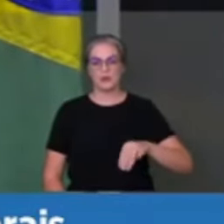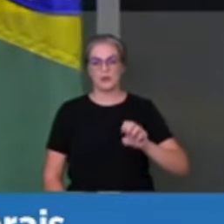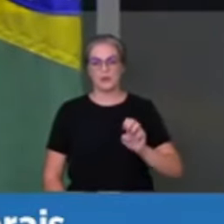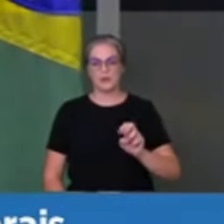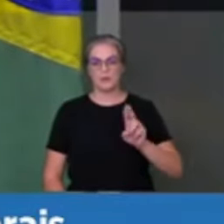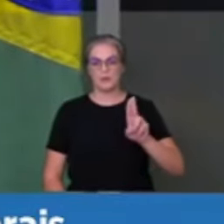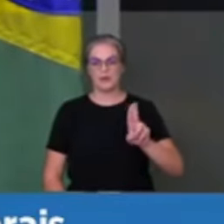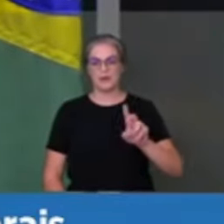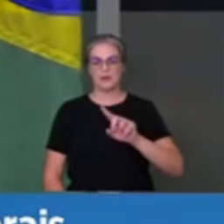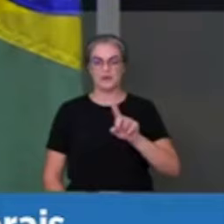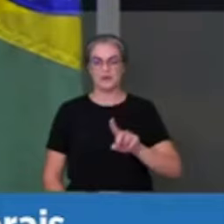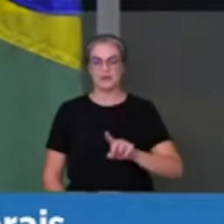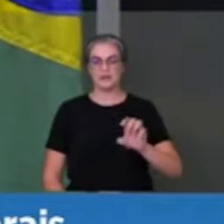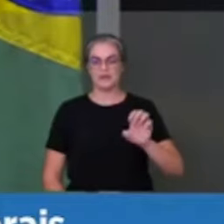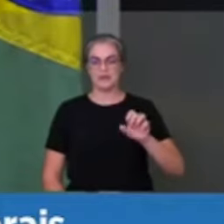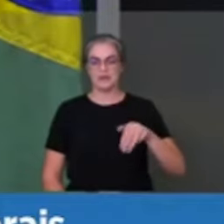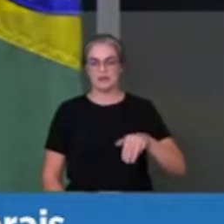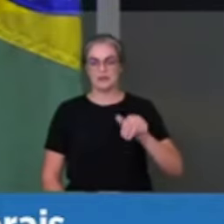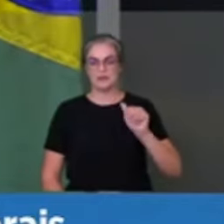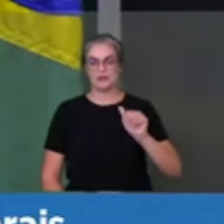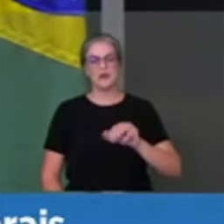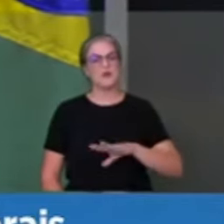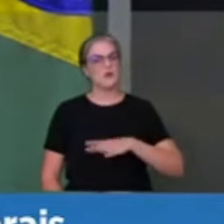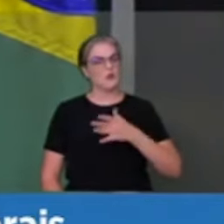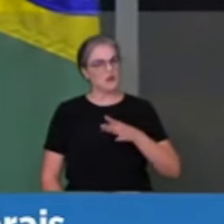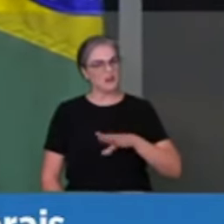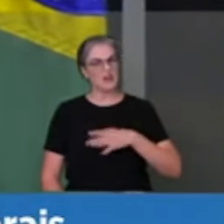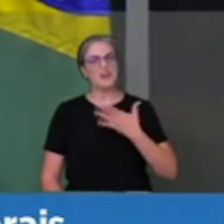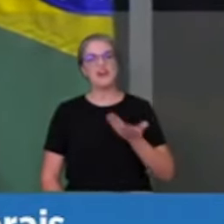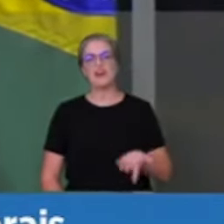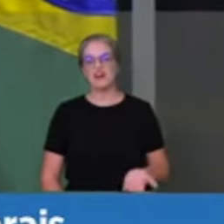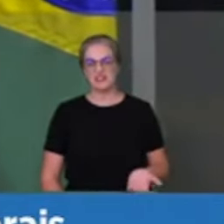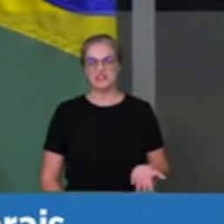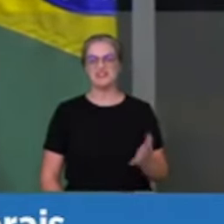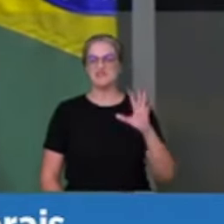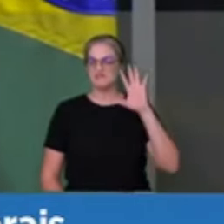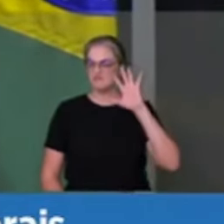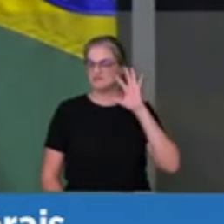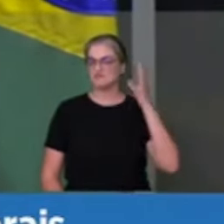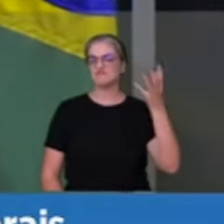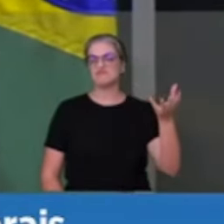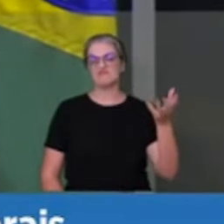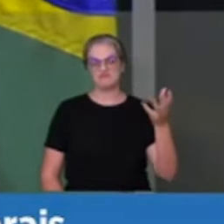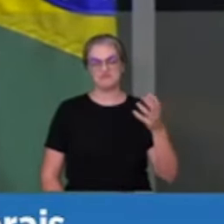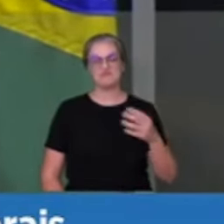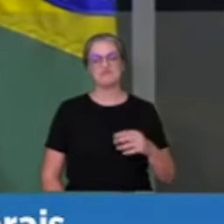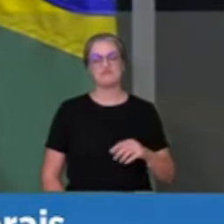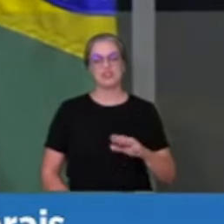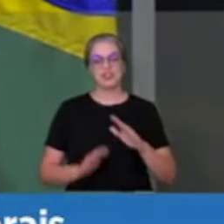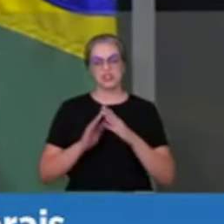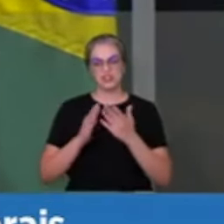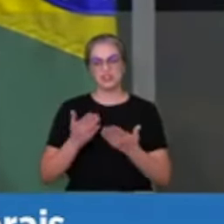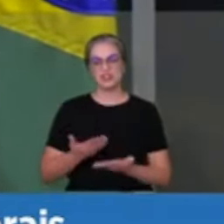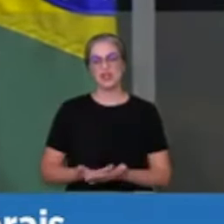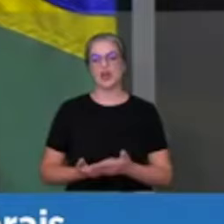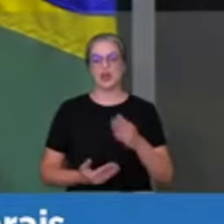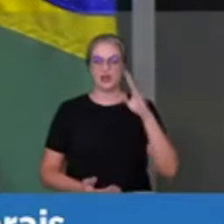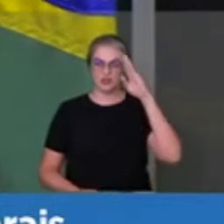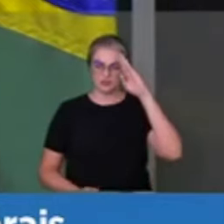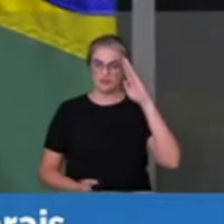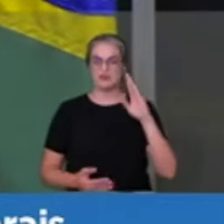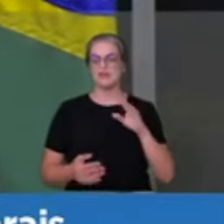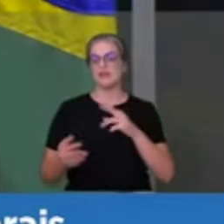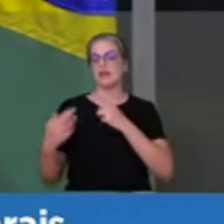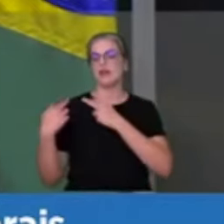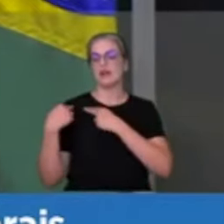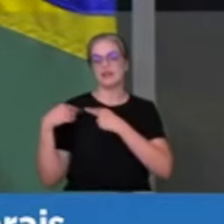a feliz decisão de colocar as escolas cívico-militares sob o comando do nosso corpo de Bombeiros